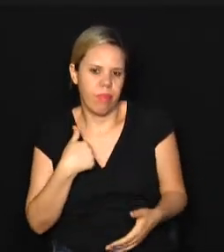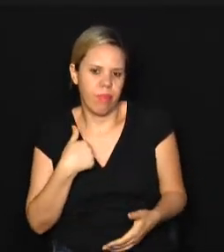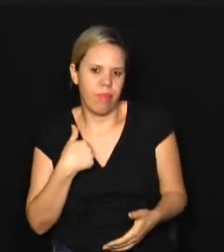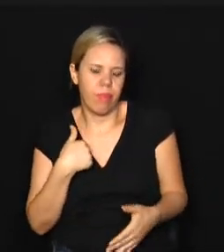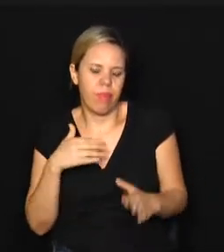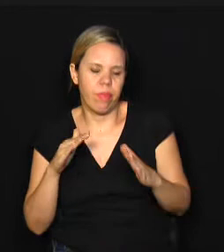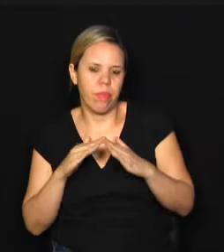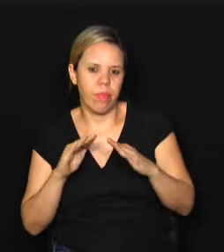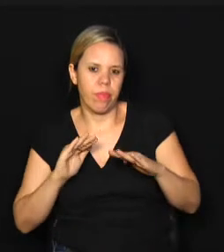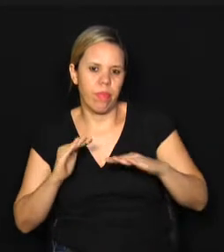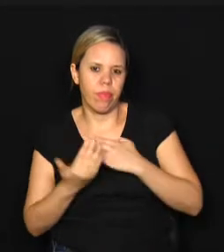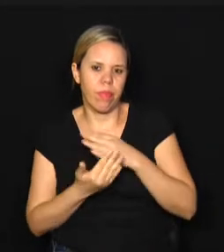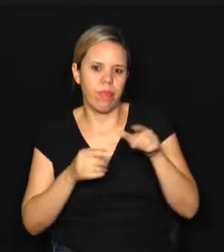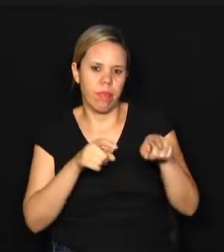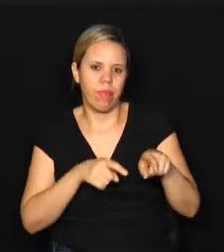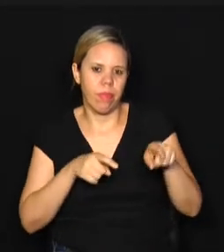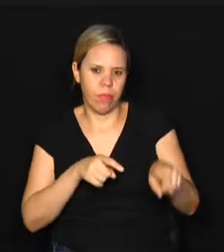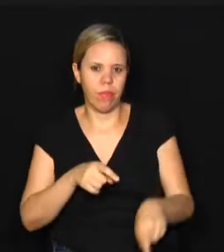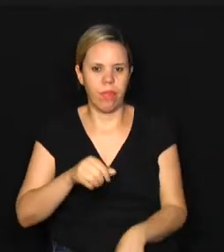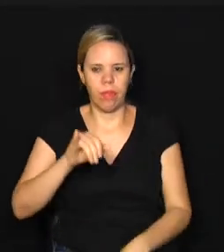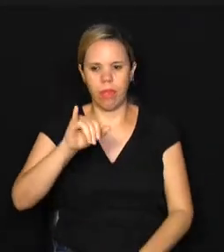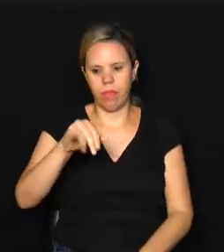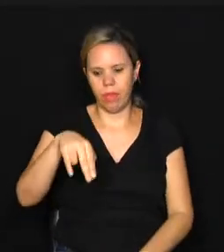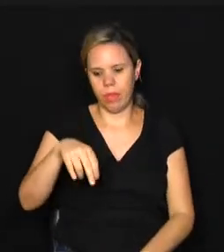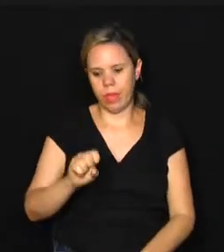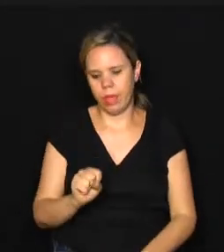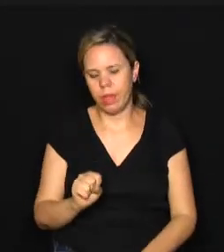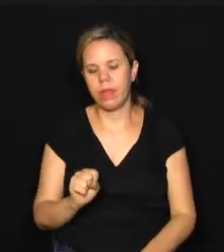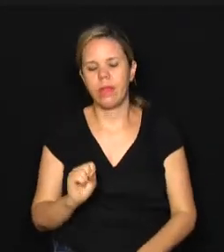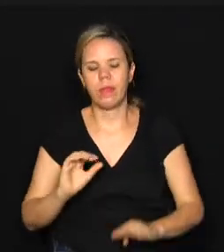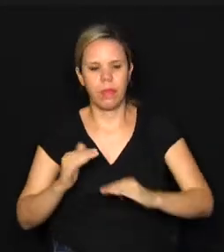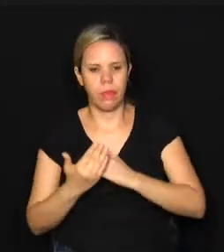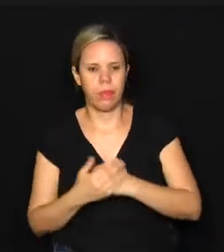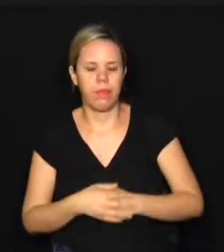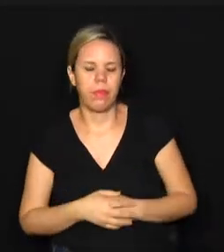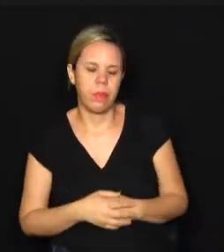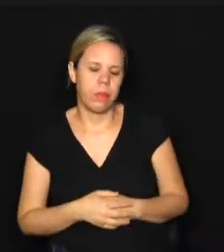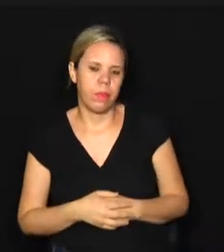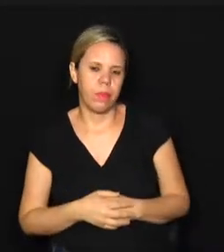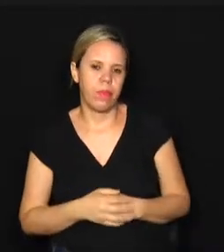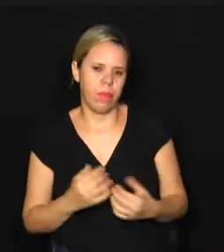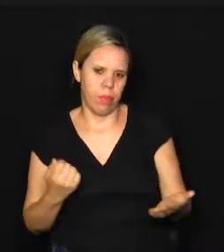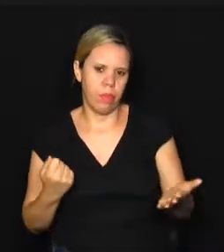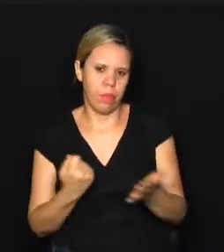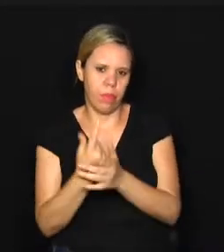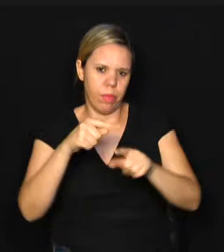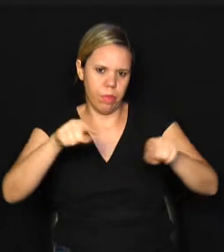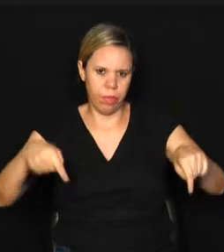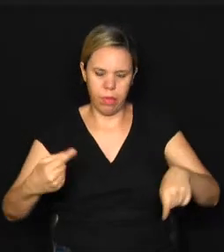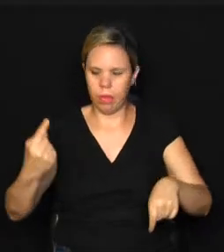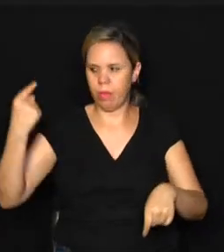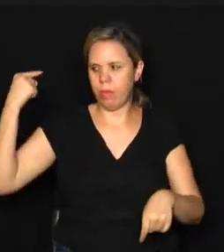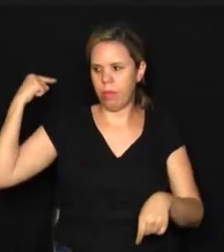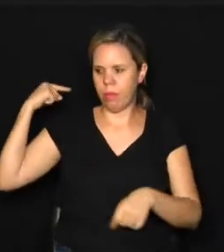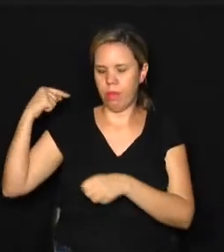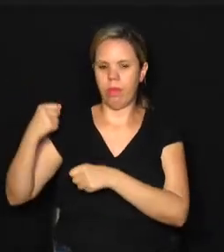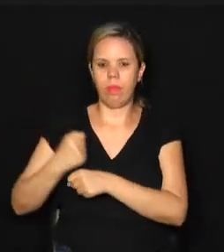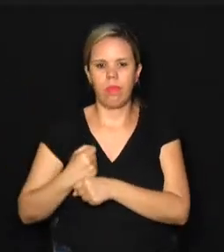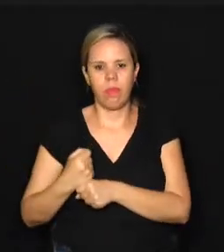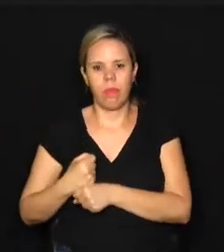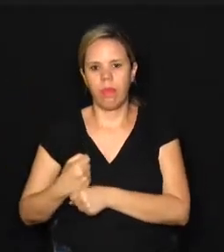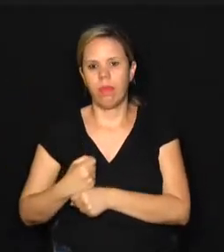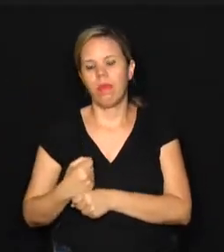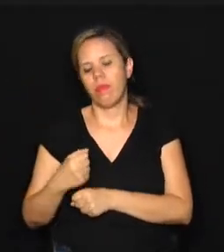residindo também na Chácara Santa Inês e comprei um terreno aqui na época no ano de